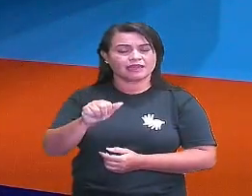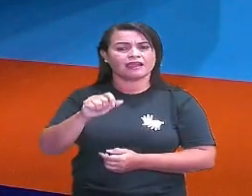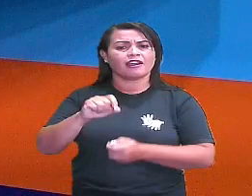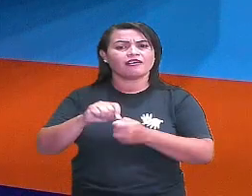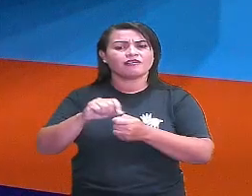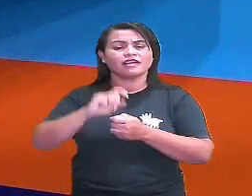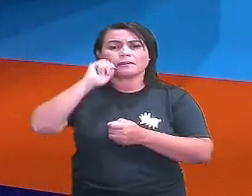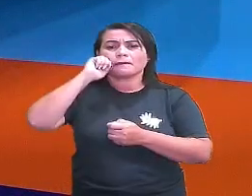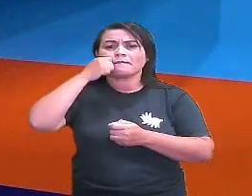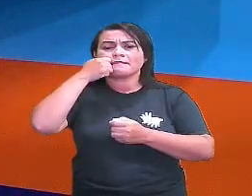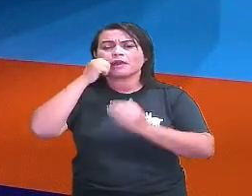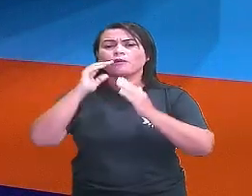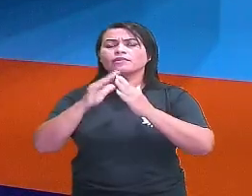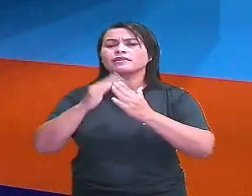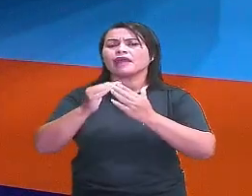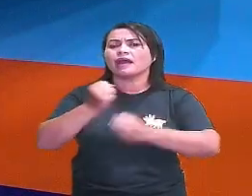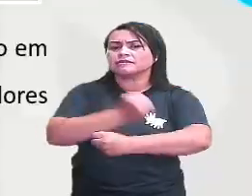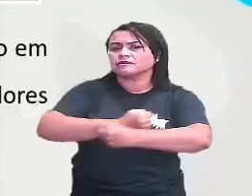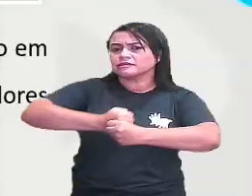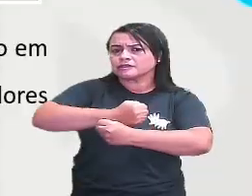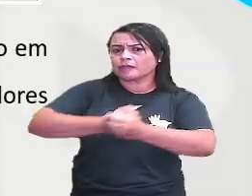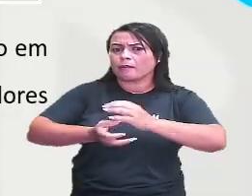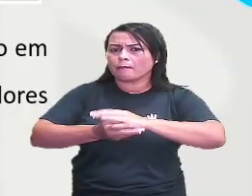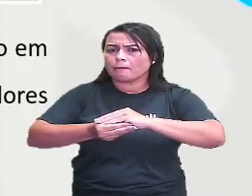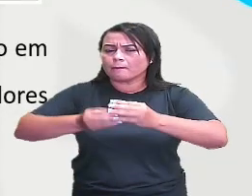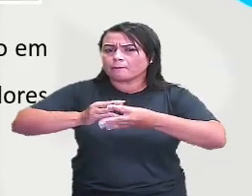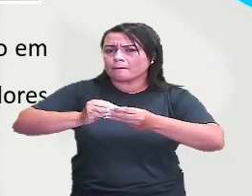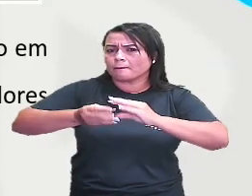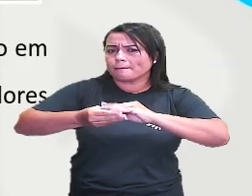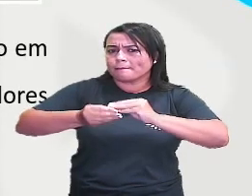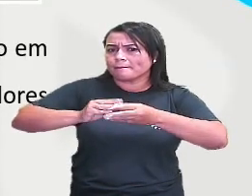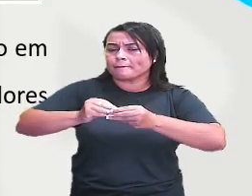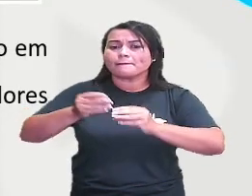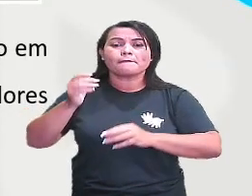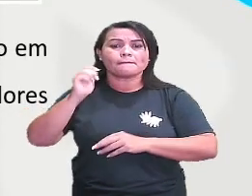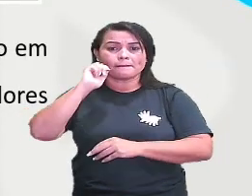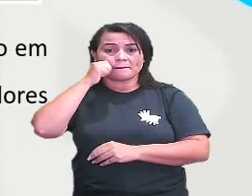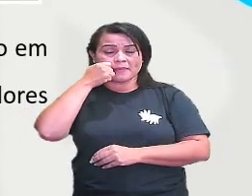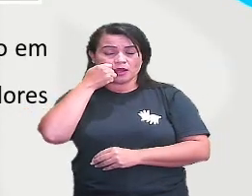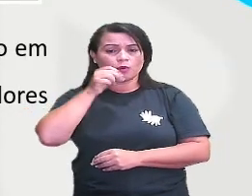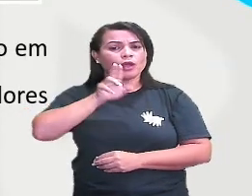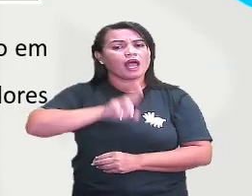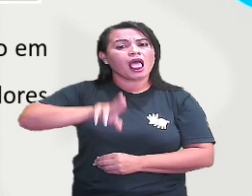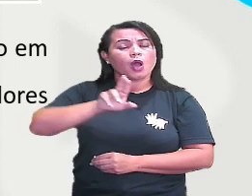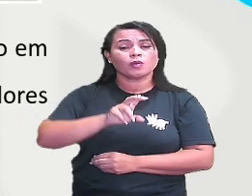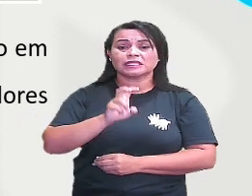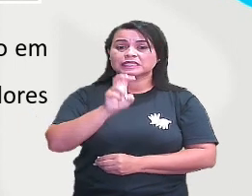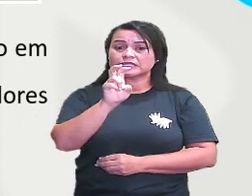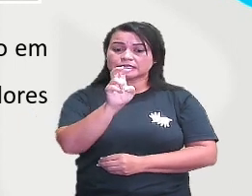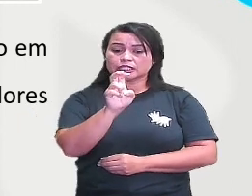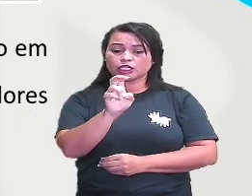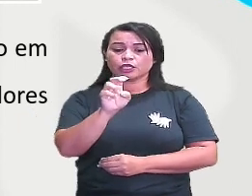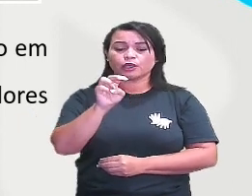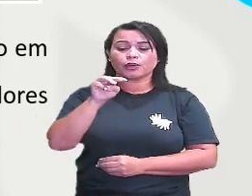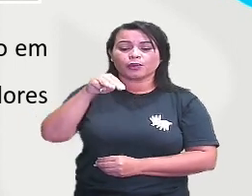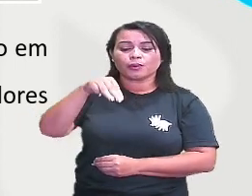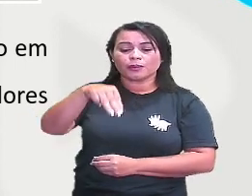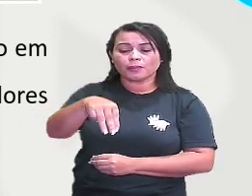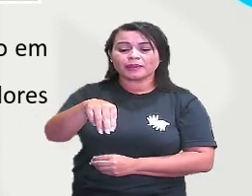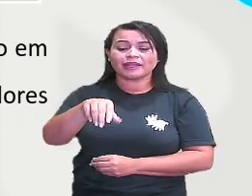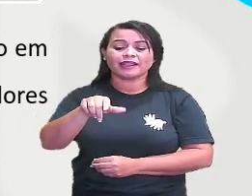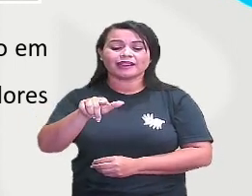caseiros. E em sua receita, para cada pãozinho, ela utiliza 5 miligramas de